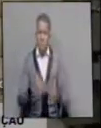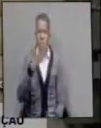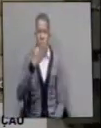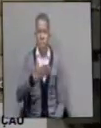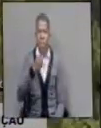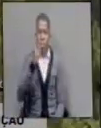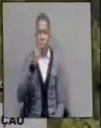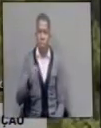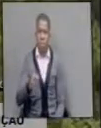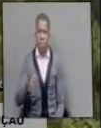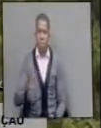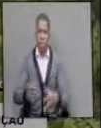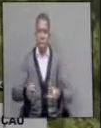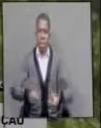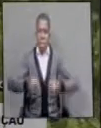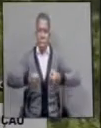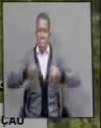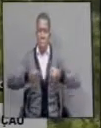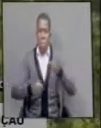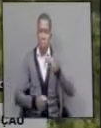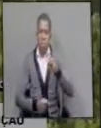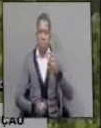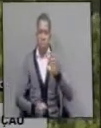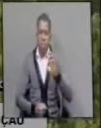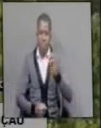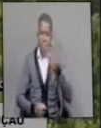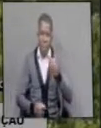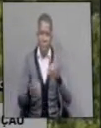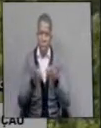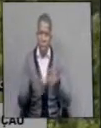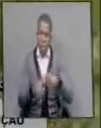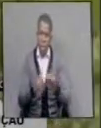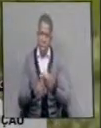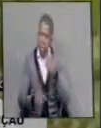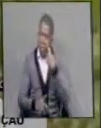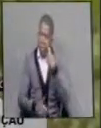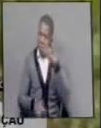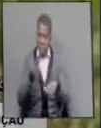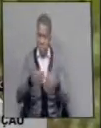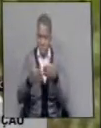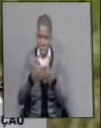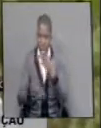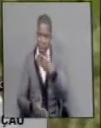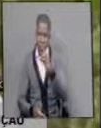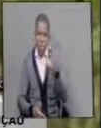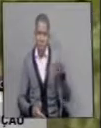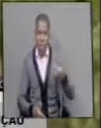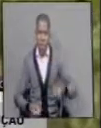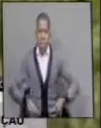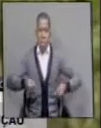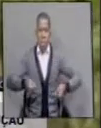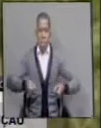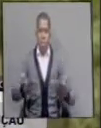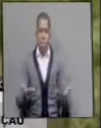vou conseguir pelo menos um centavo só pro am já apostaram hoje o cacau e café